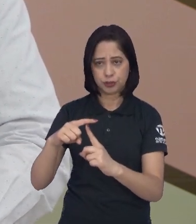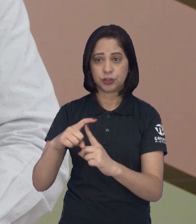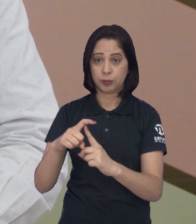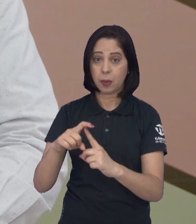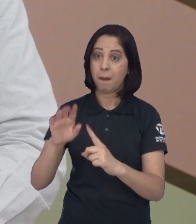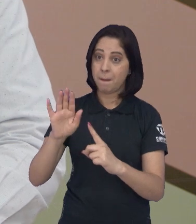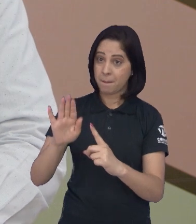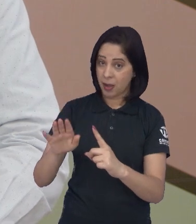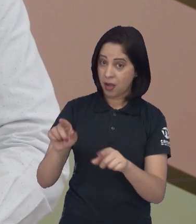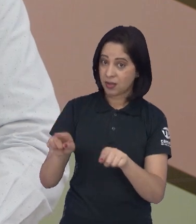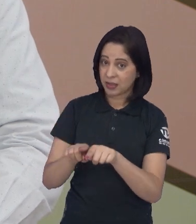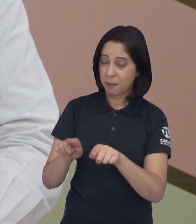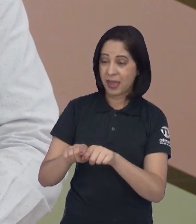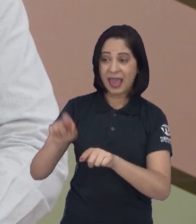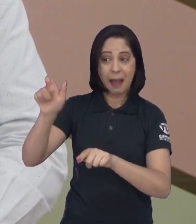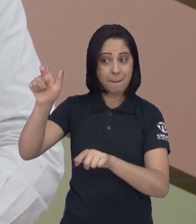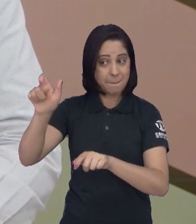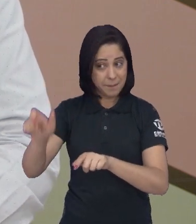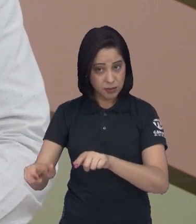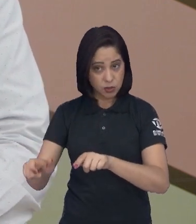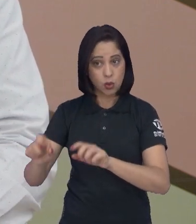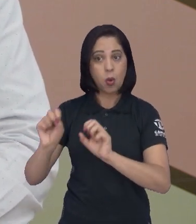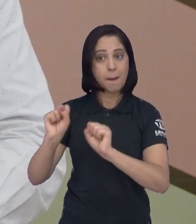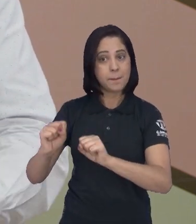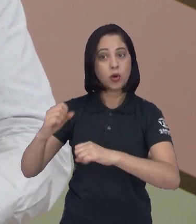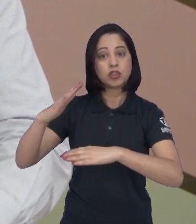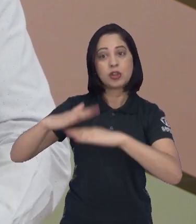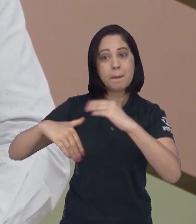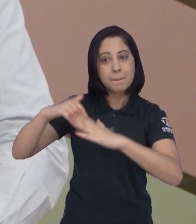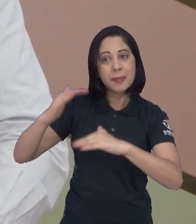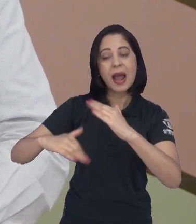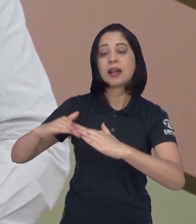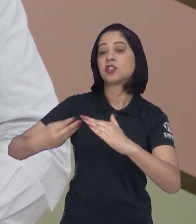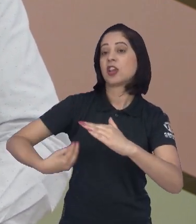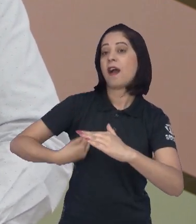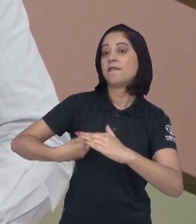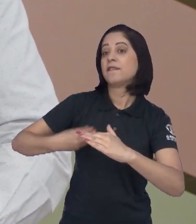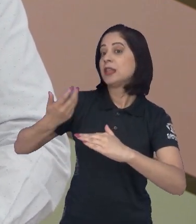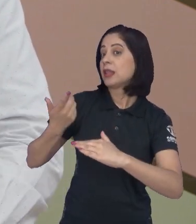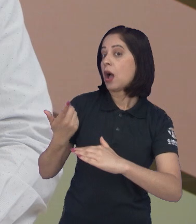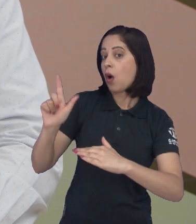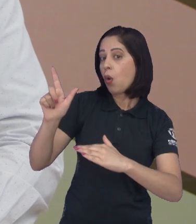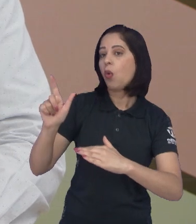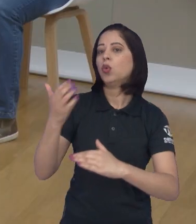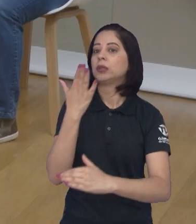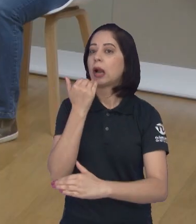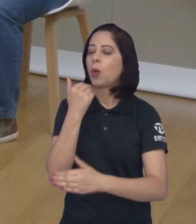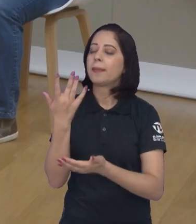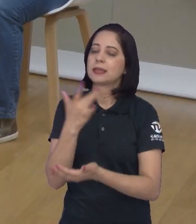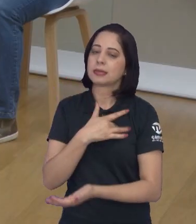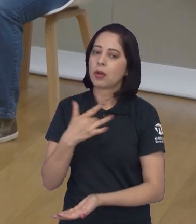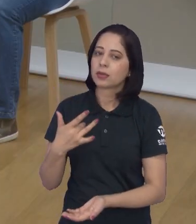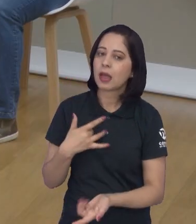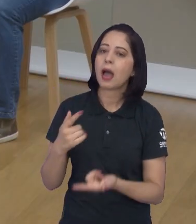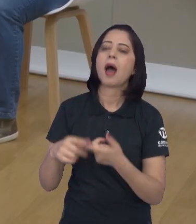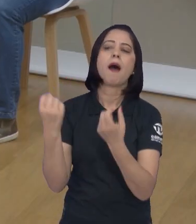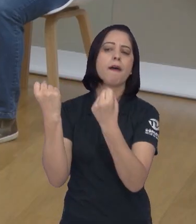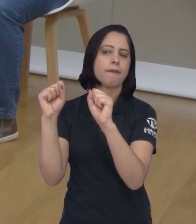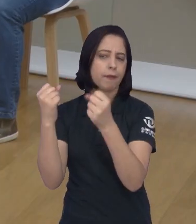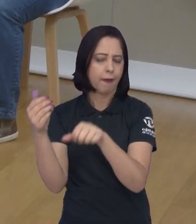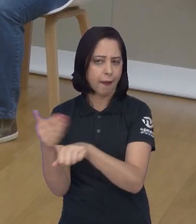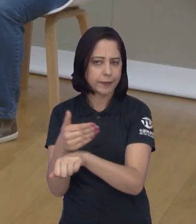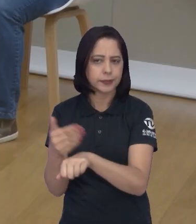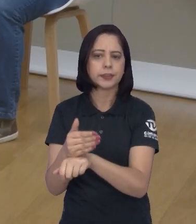impede que a pessoa adote outras práticas né como a gente estava falando antes alimentação saudável atividade